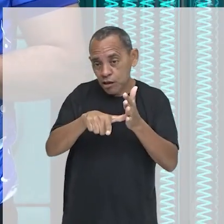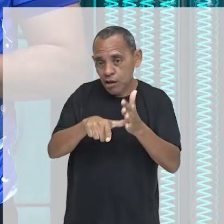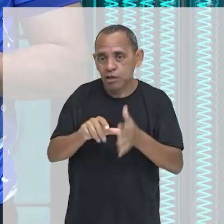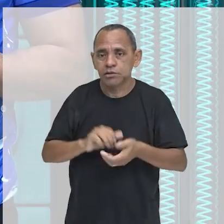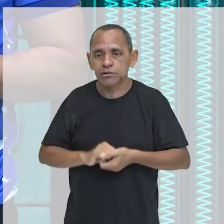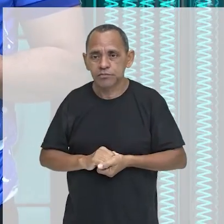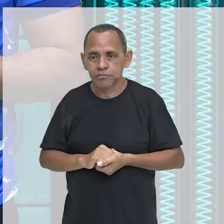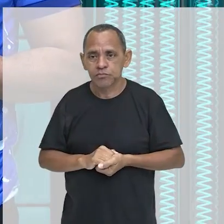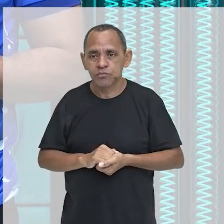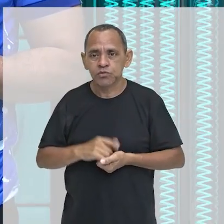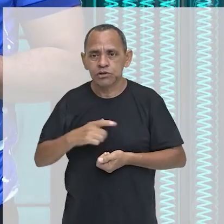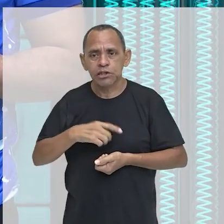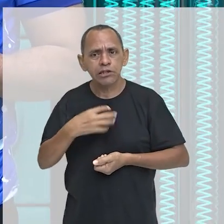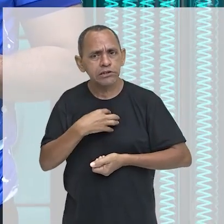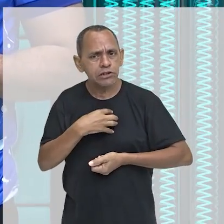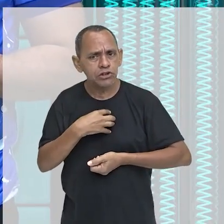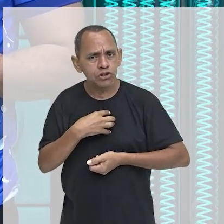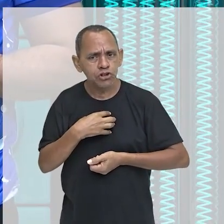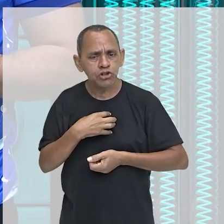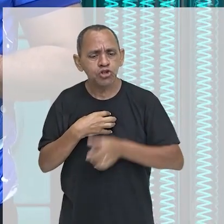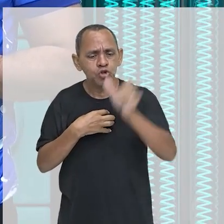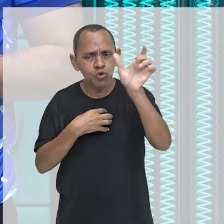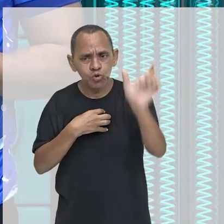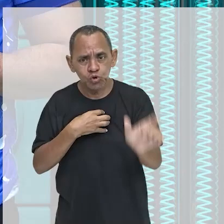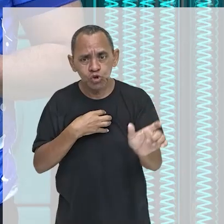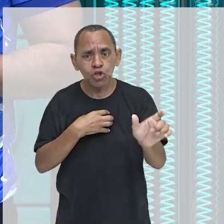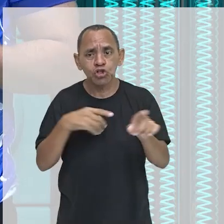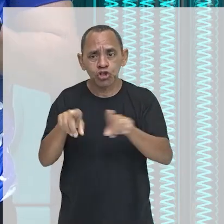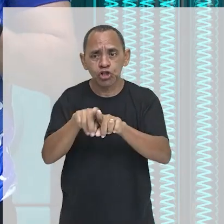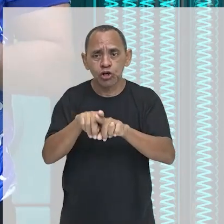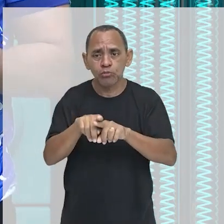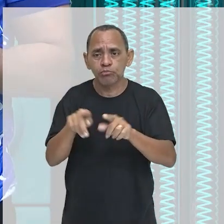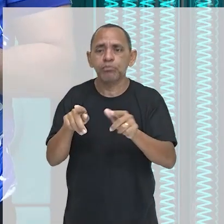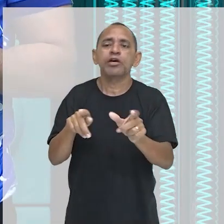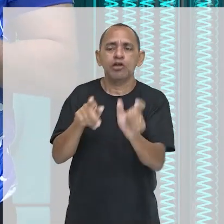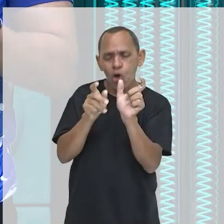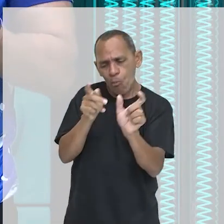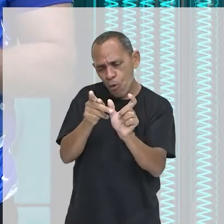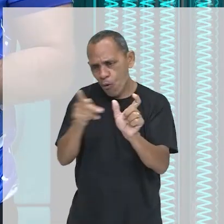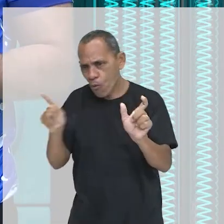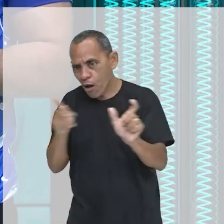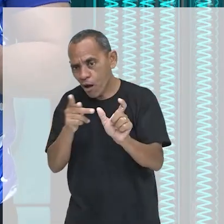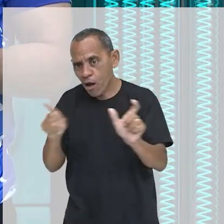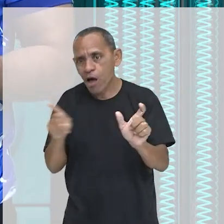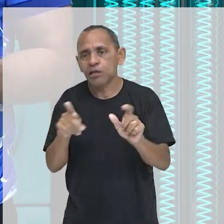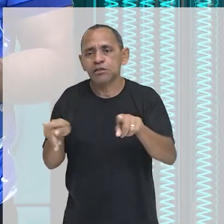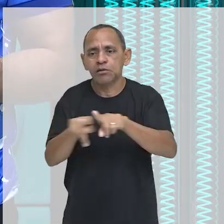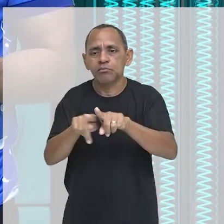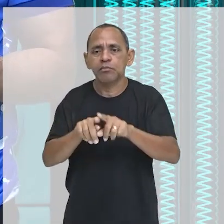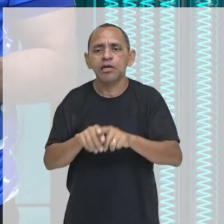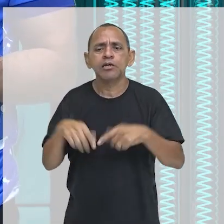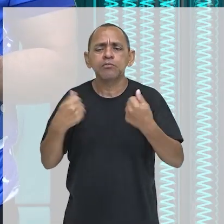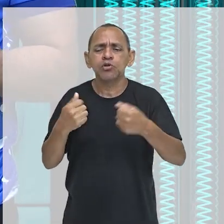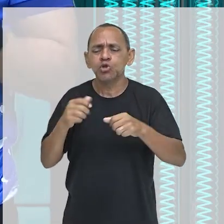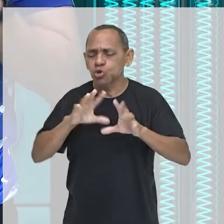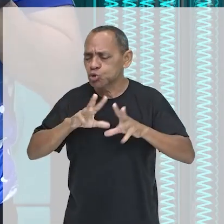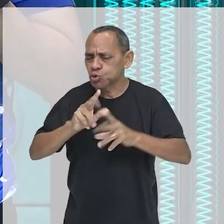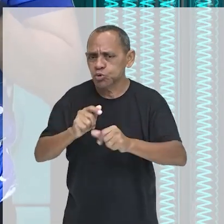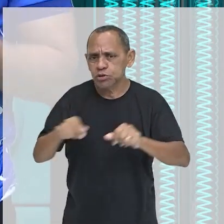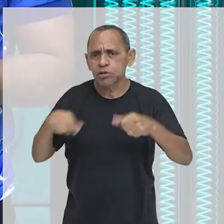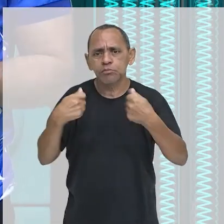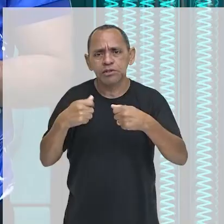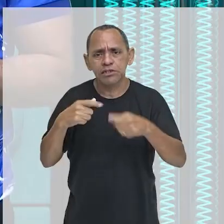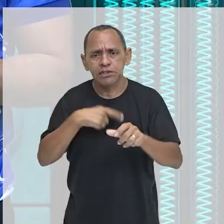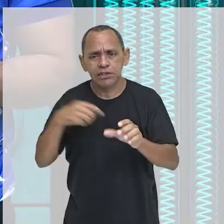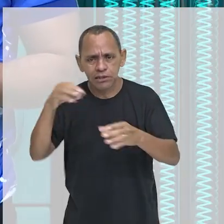que tem sentido, que tem sujeito, tem predicado, tudo né, o que é necessário para uma oração. Só que